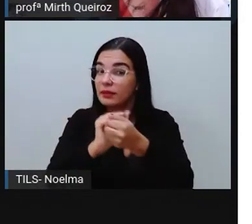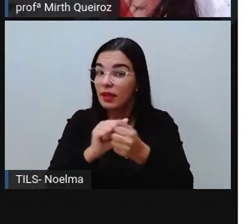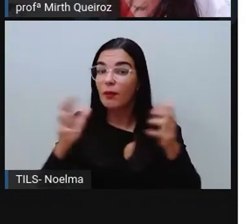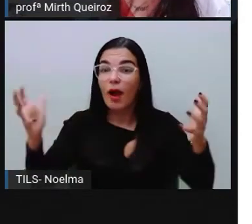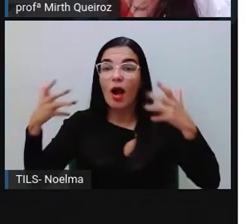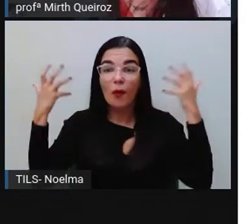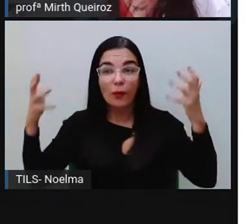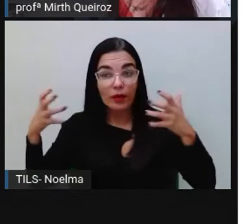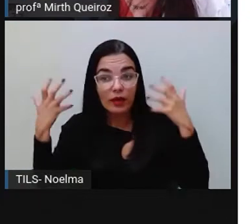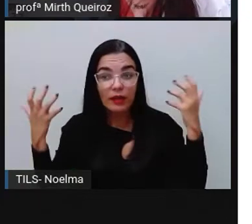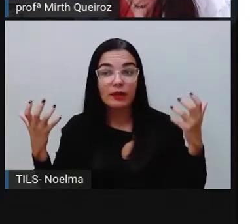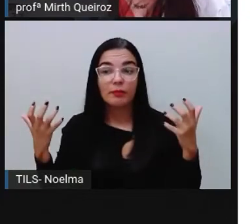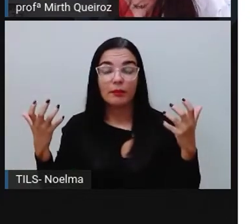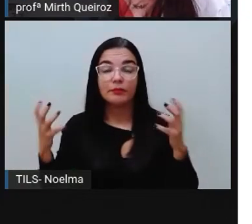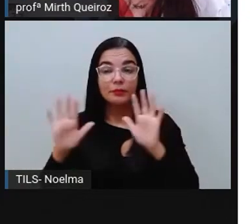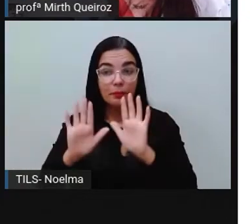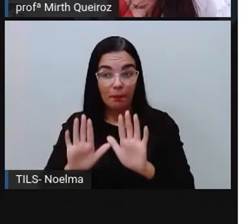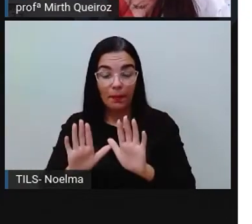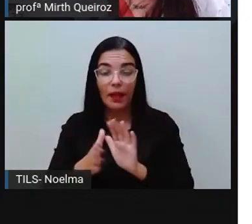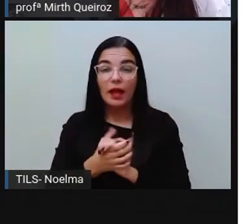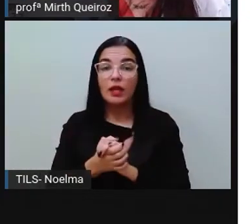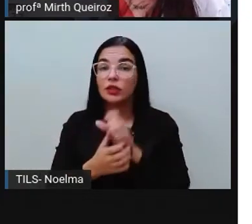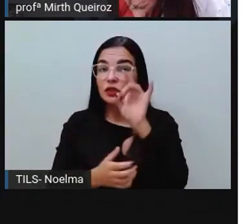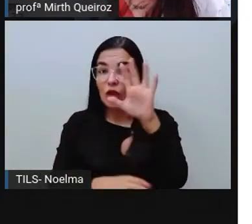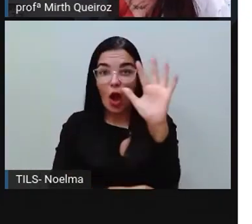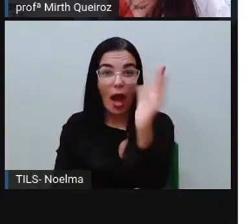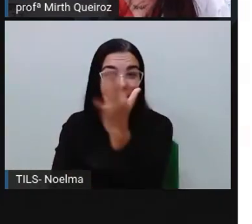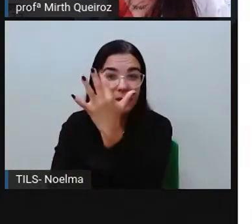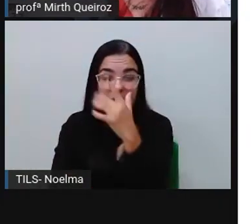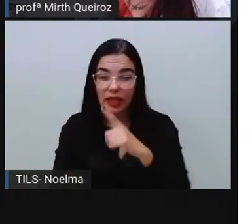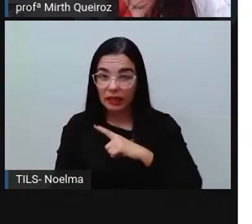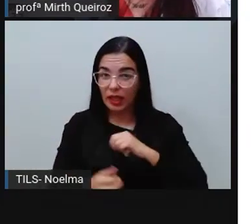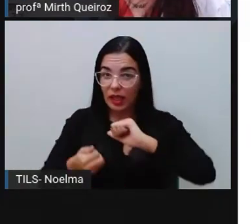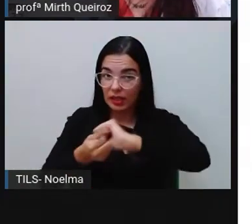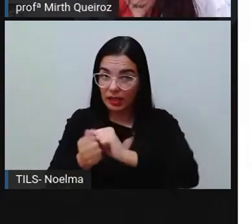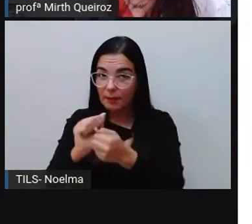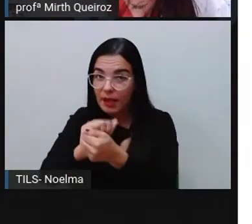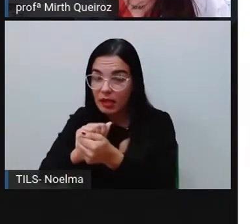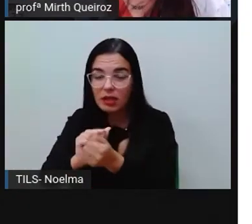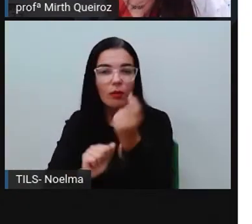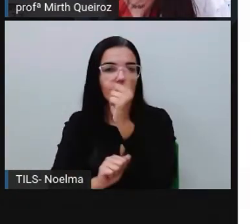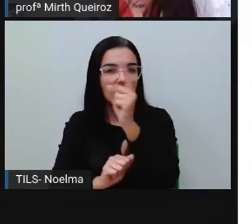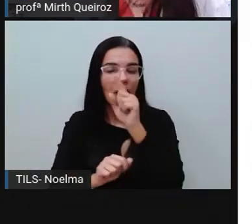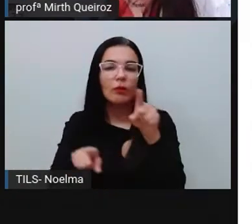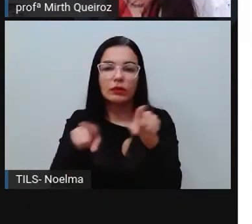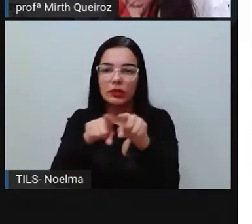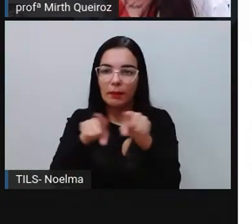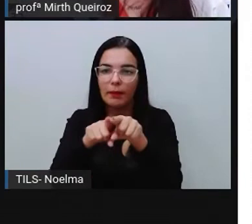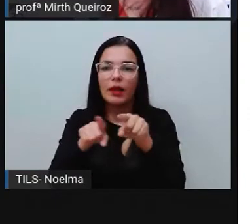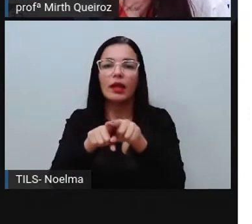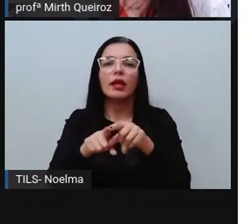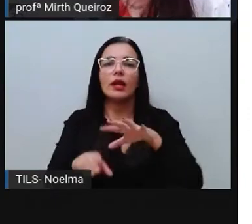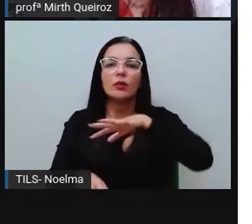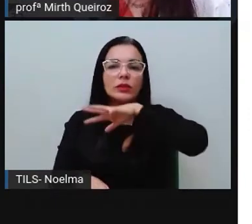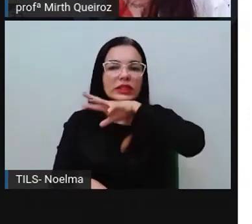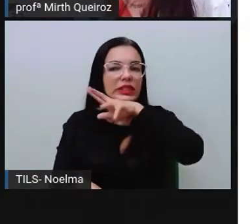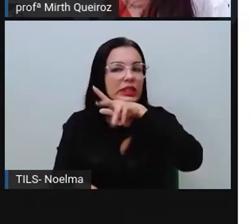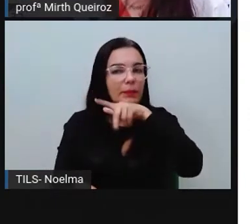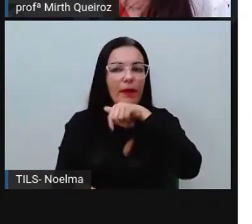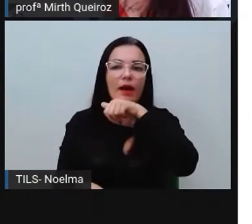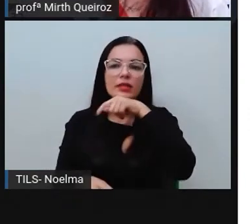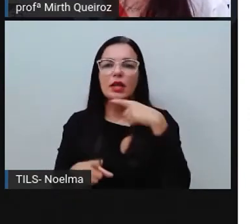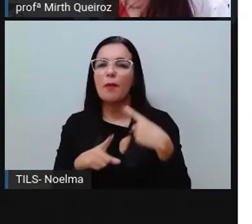que vão possuir aí algumas adaptações ao clima, né? Que é um clima semiárido, é um clima muito seco, com